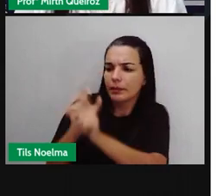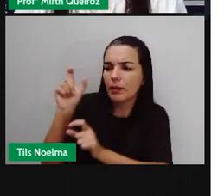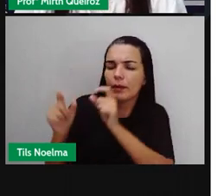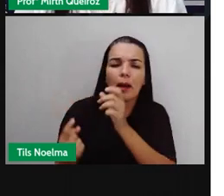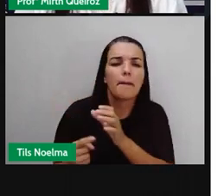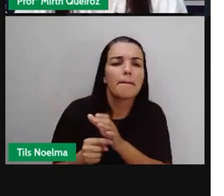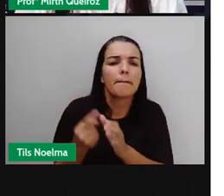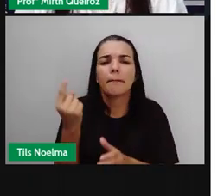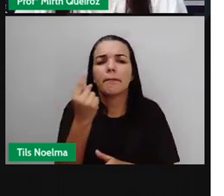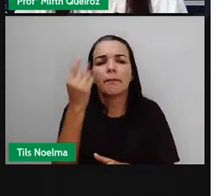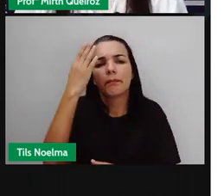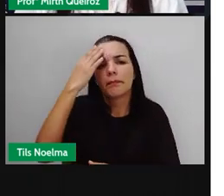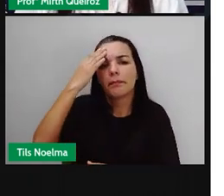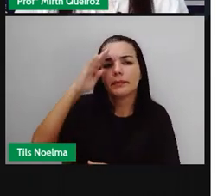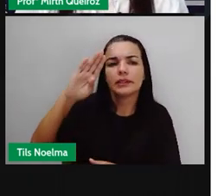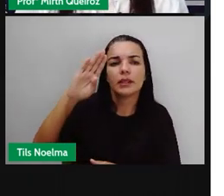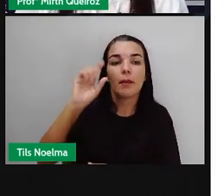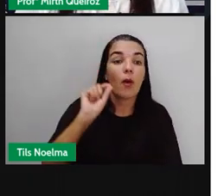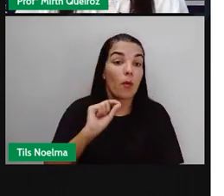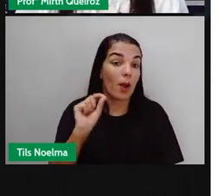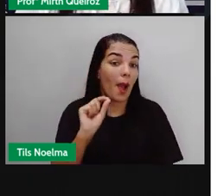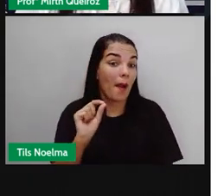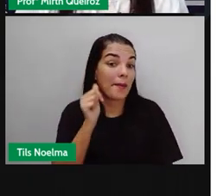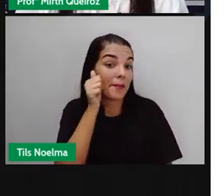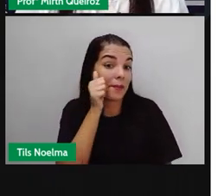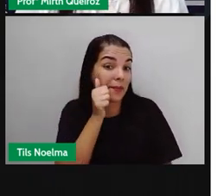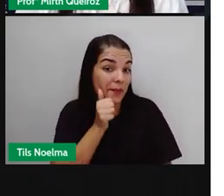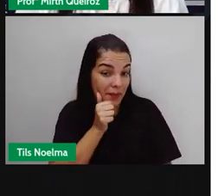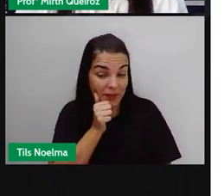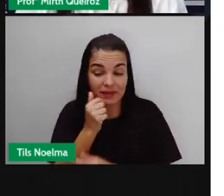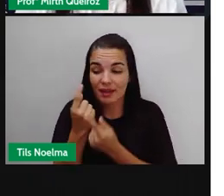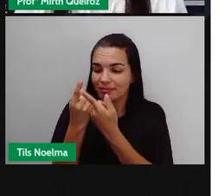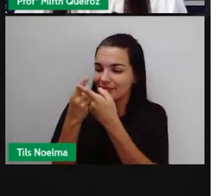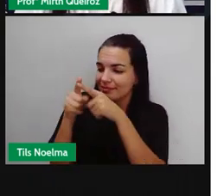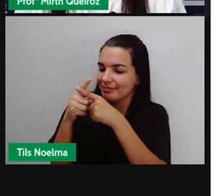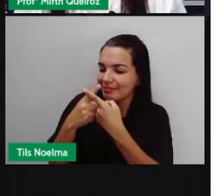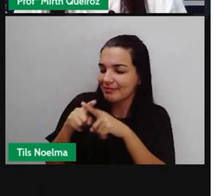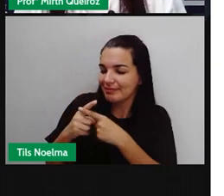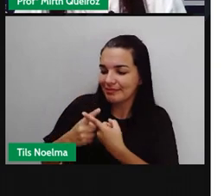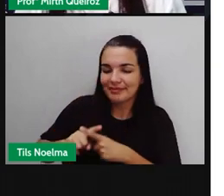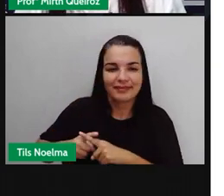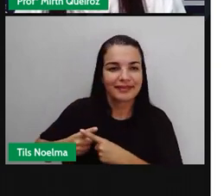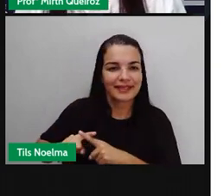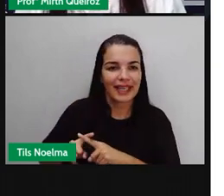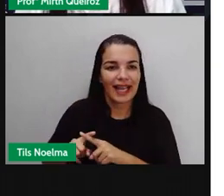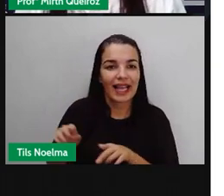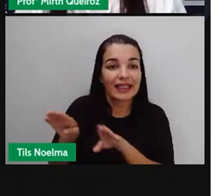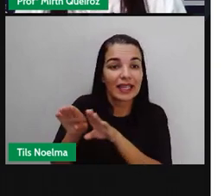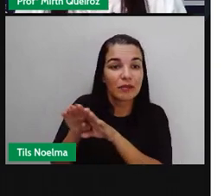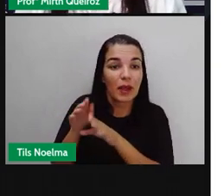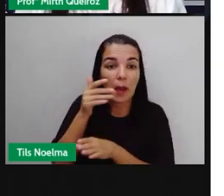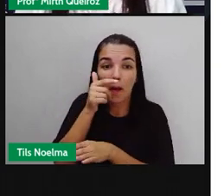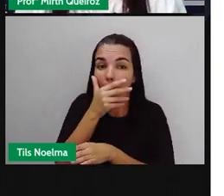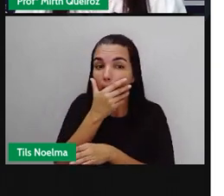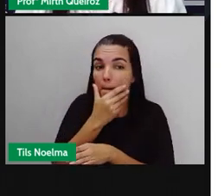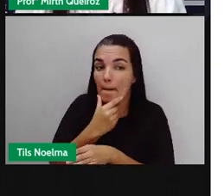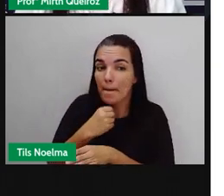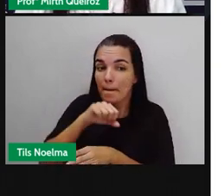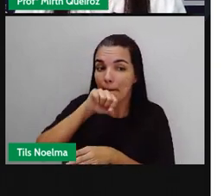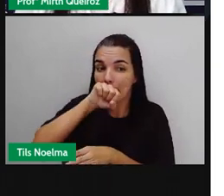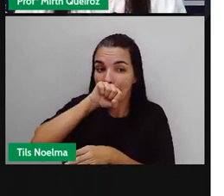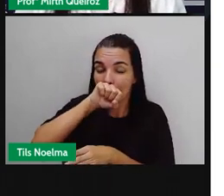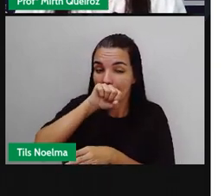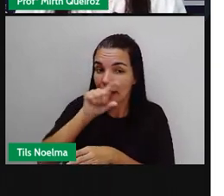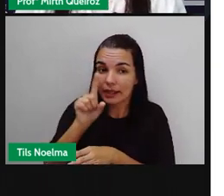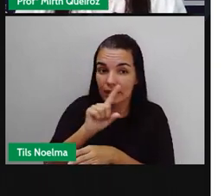Os personagens principais, primeiro, a personagem principal é a moça tecelã e o marido dela, né? Porque a partir do momento